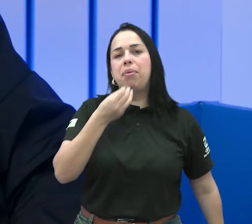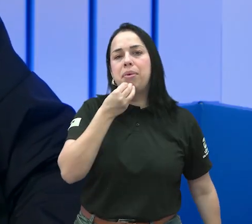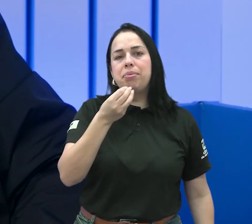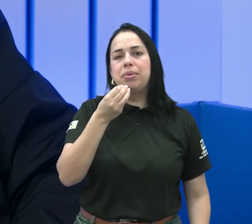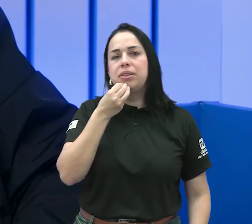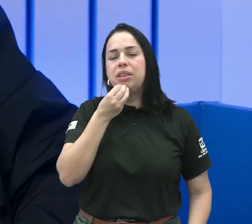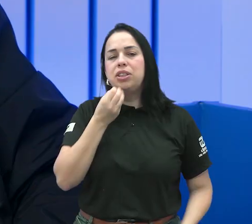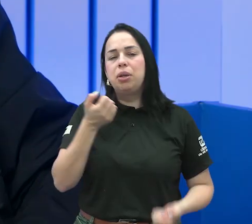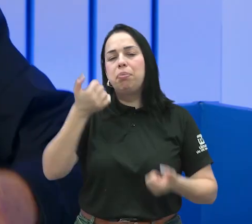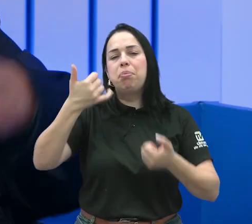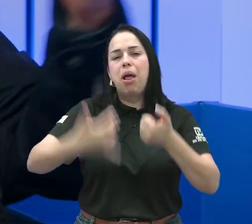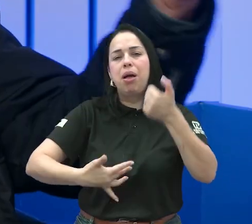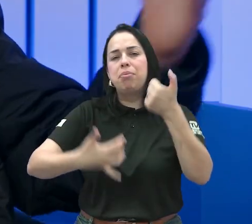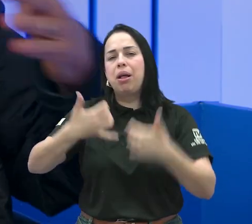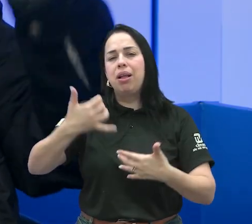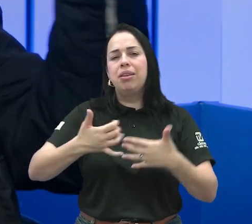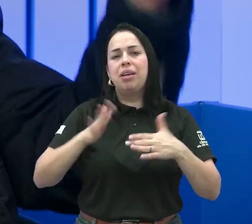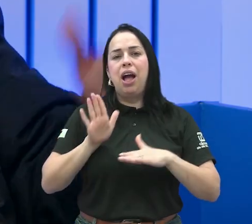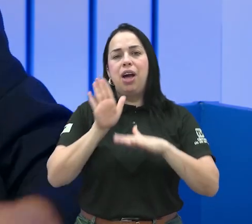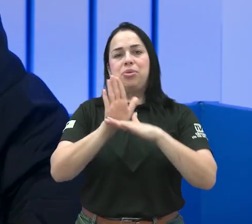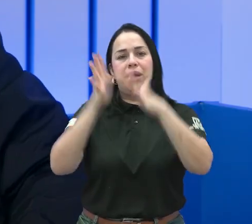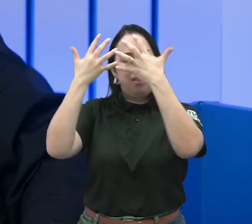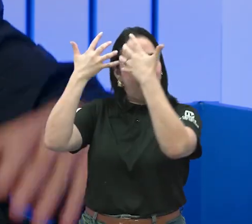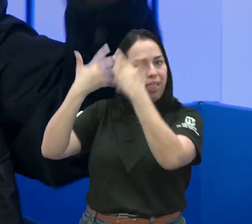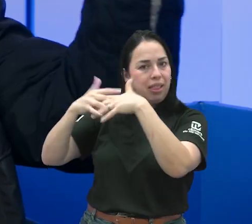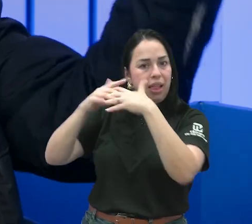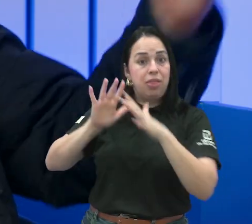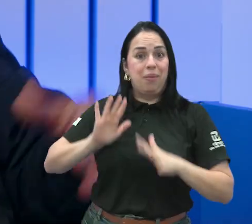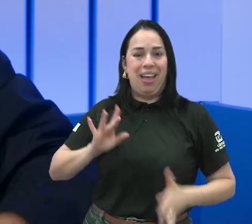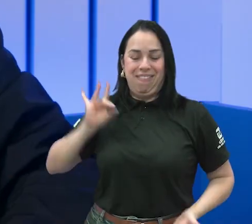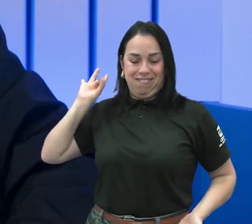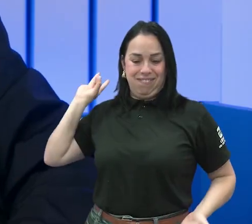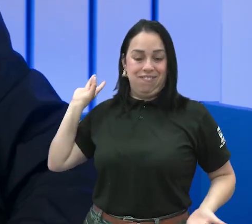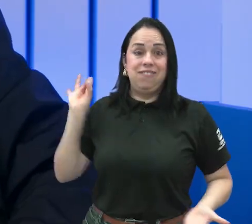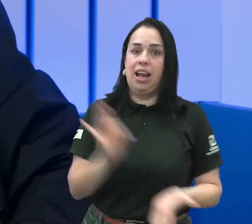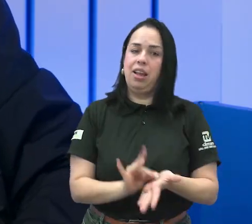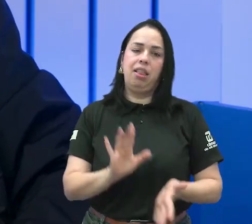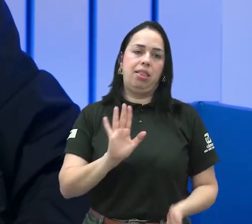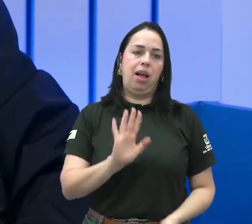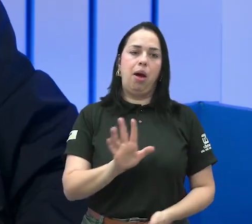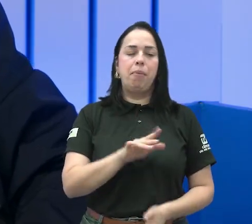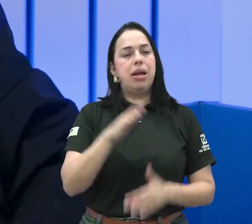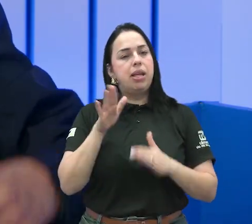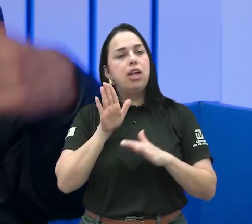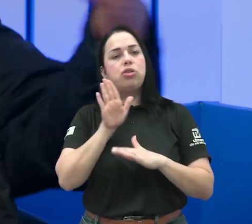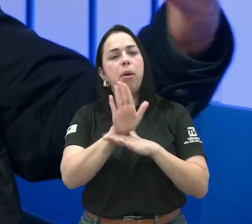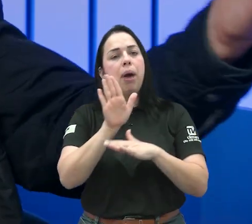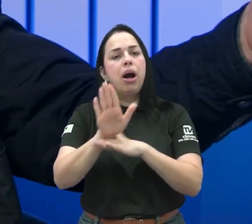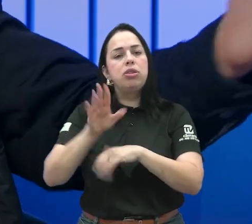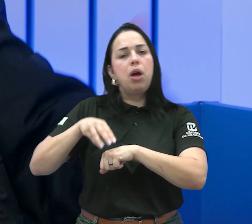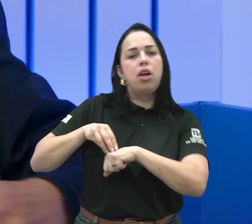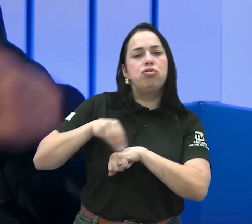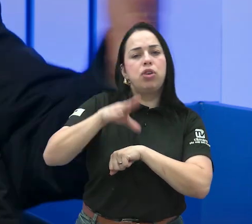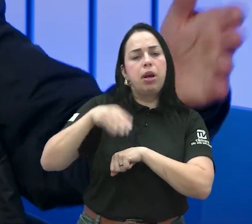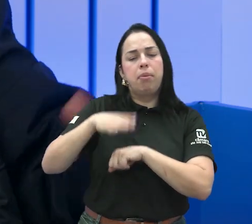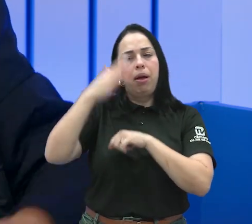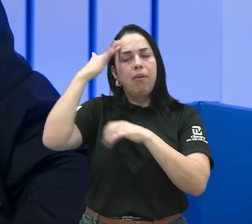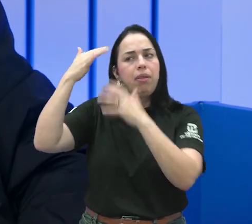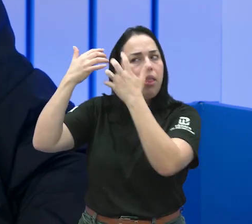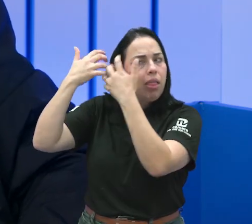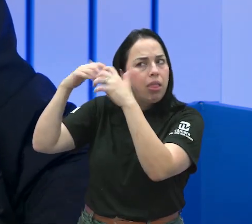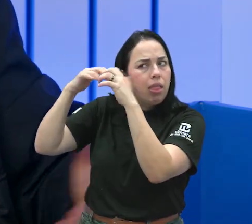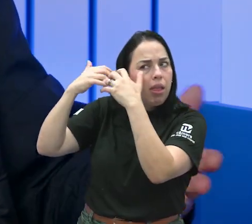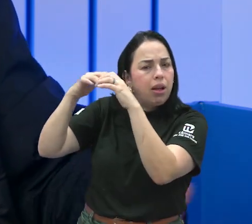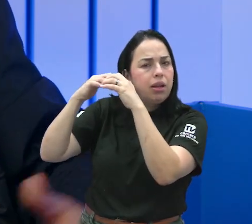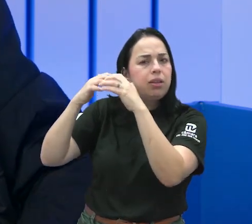bastante a oportunidade de poder compartilhar algumas reflexões, não é a verdade absoluta, mas são reflexões para ajudar os nossos telespectadores,